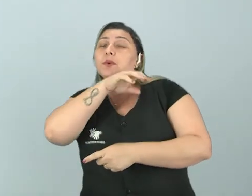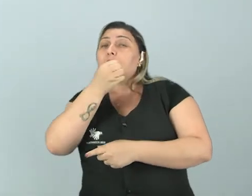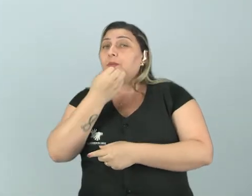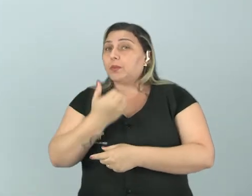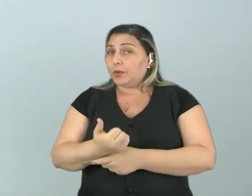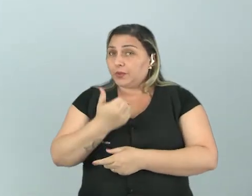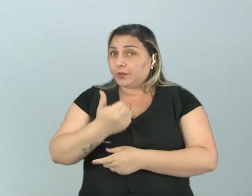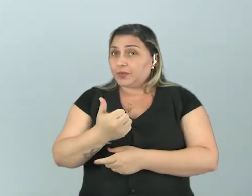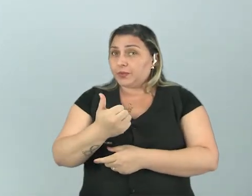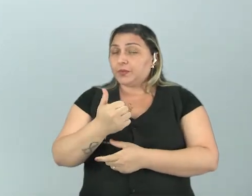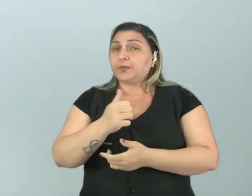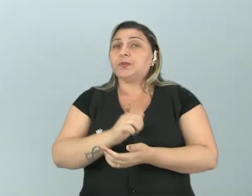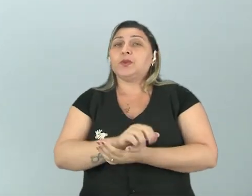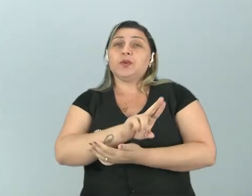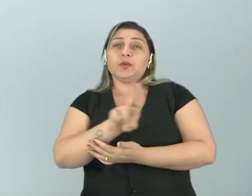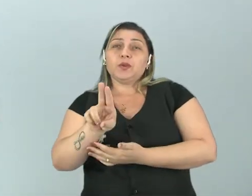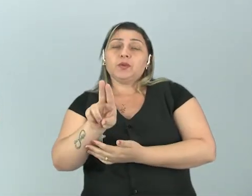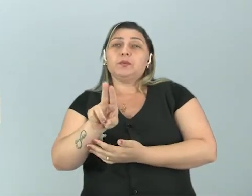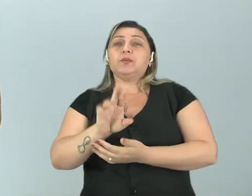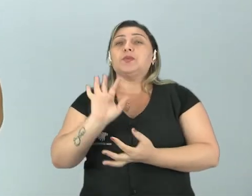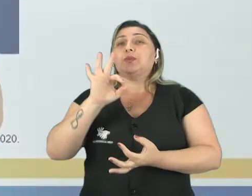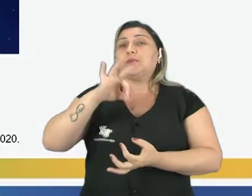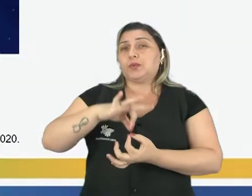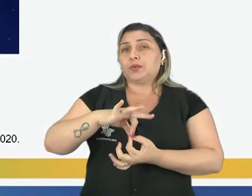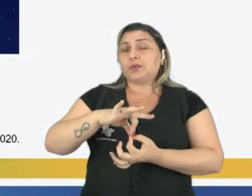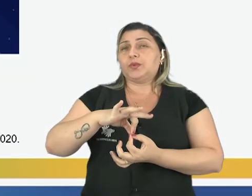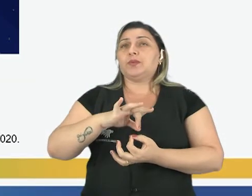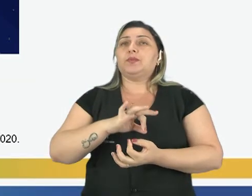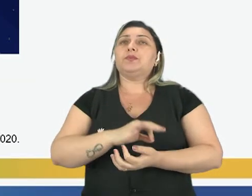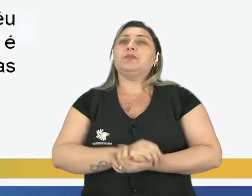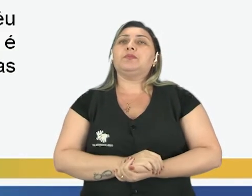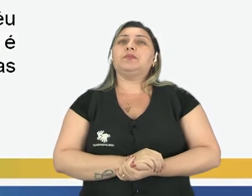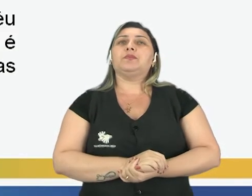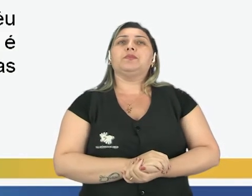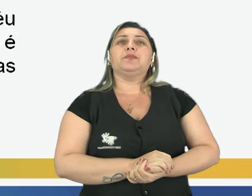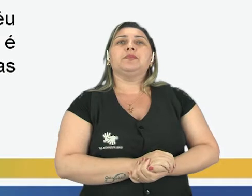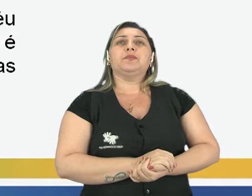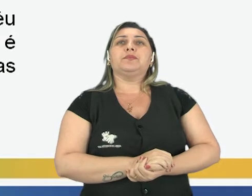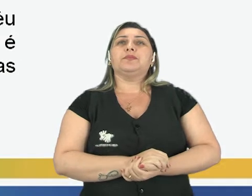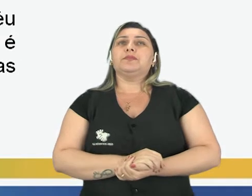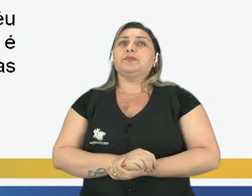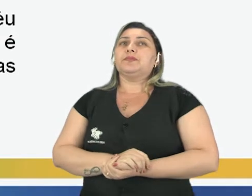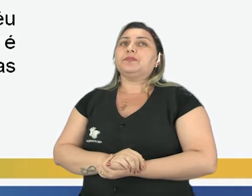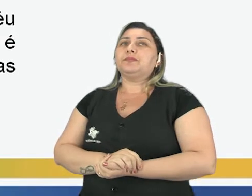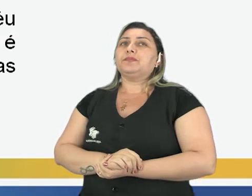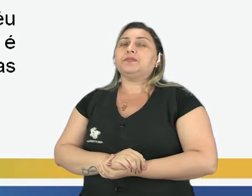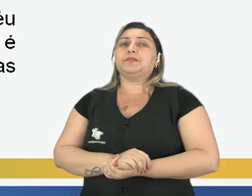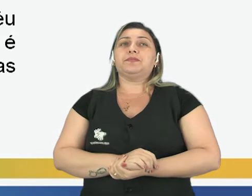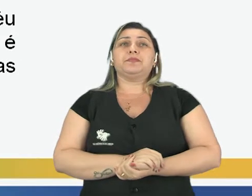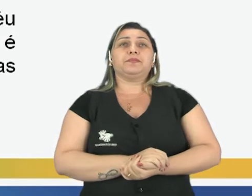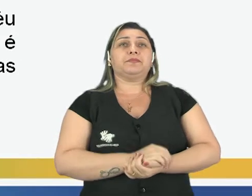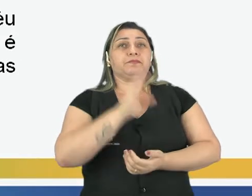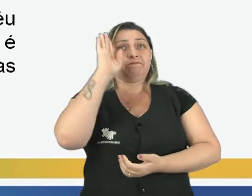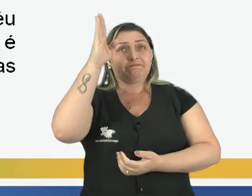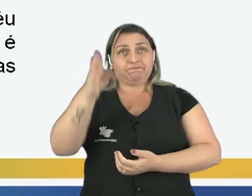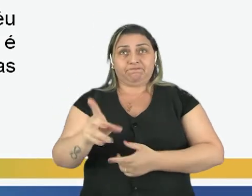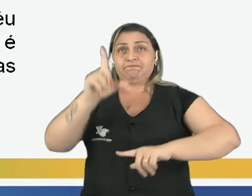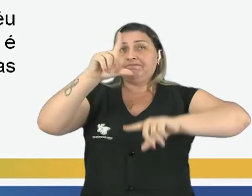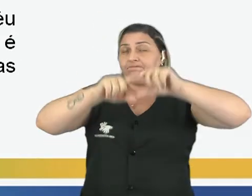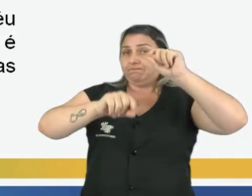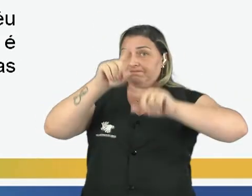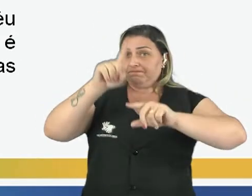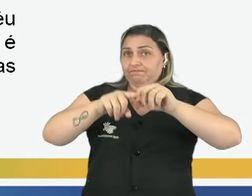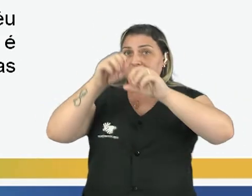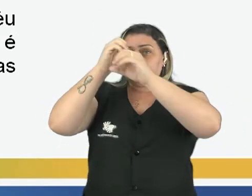bom? Por isso que ficou esse nome, zodíaco. Vamos para a próxima. As principais